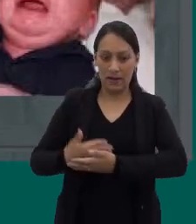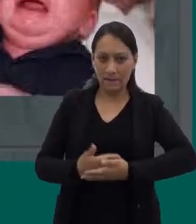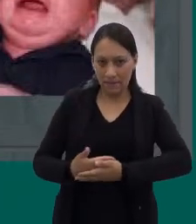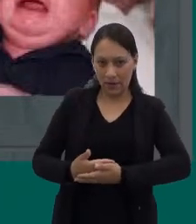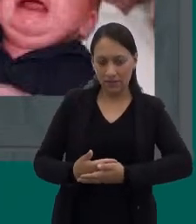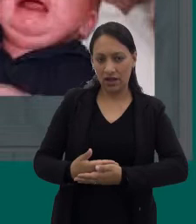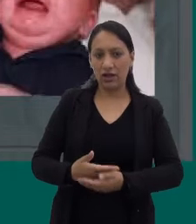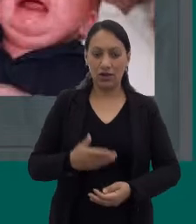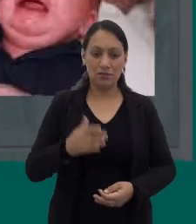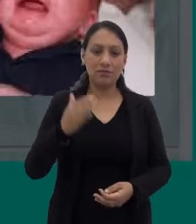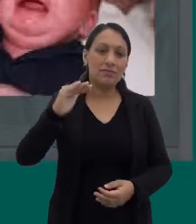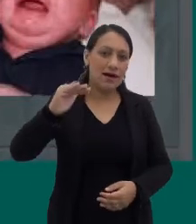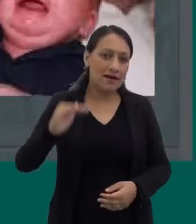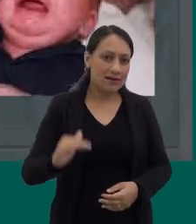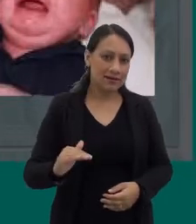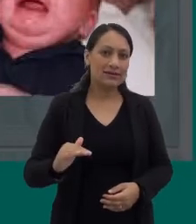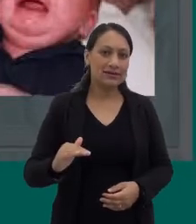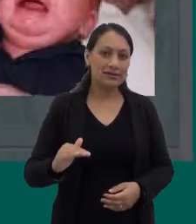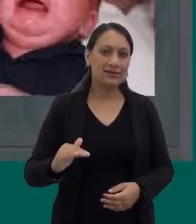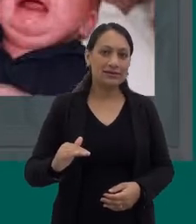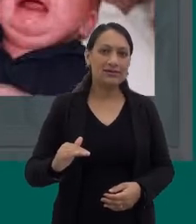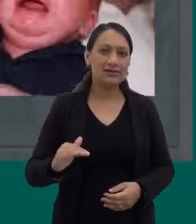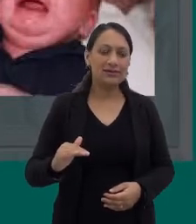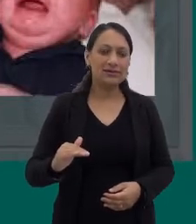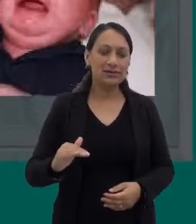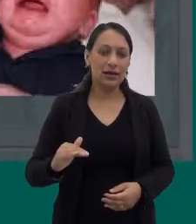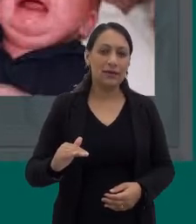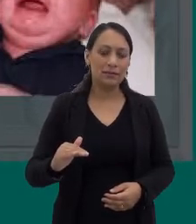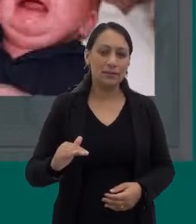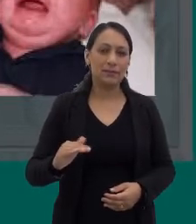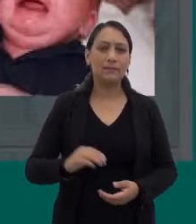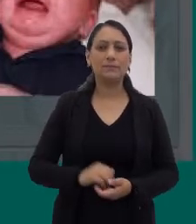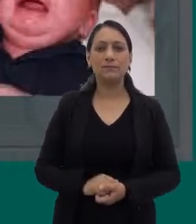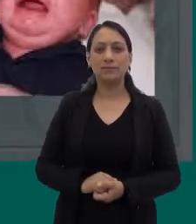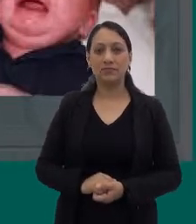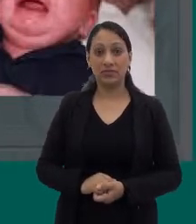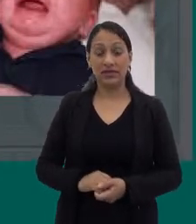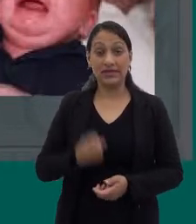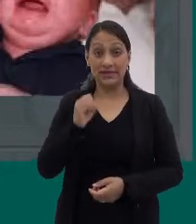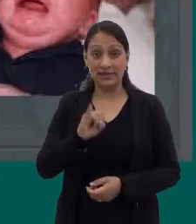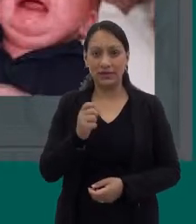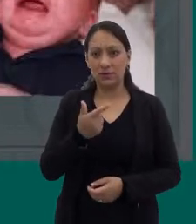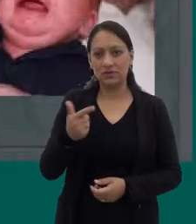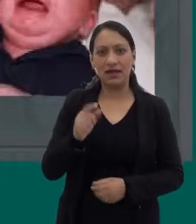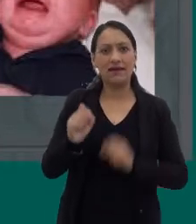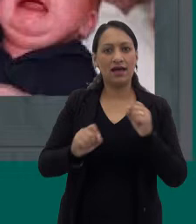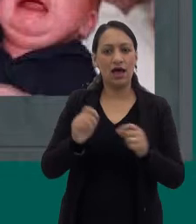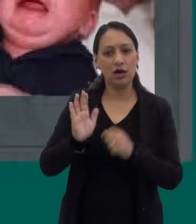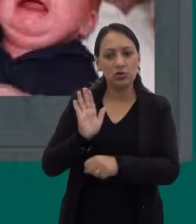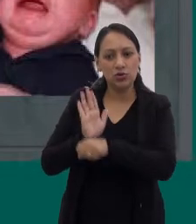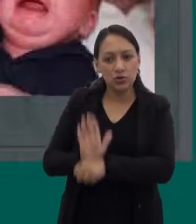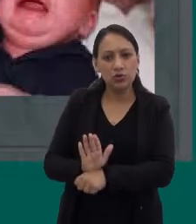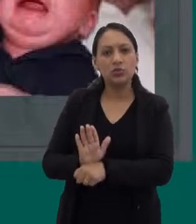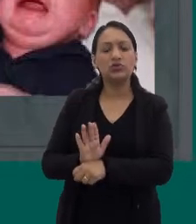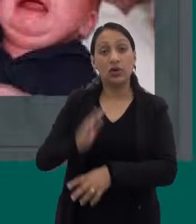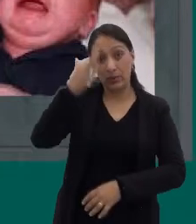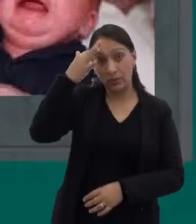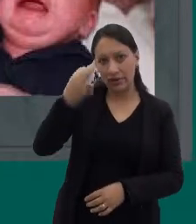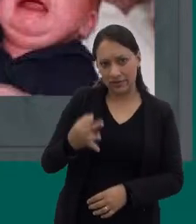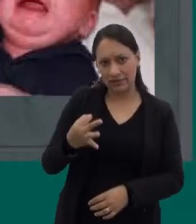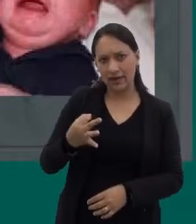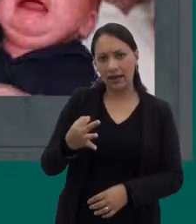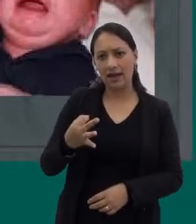uma criança que não vai encontrando um meio, né, que ajude ele a elaborar e a compreender